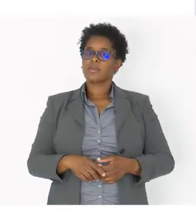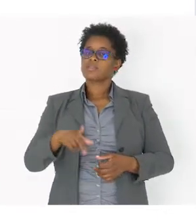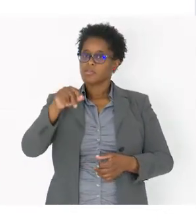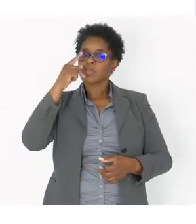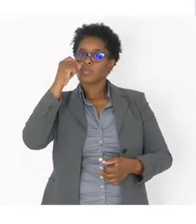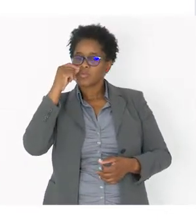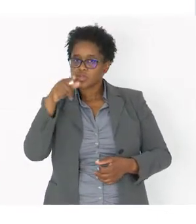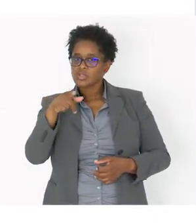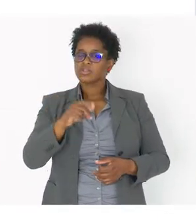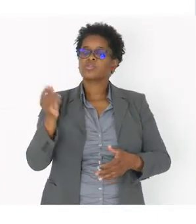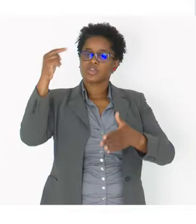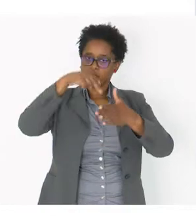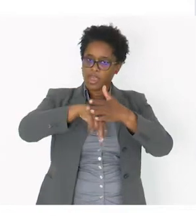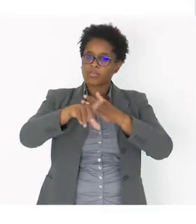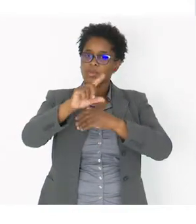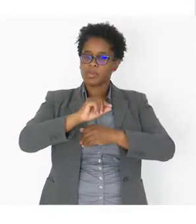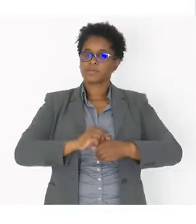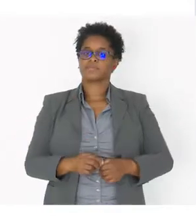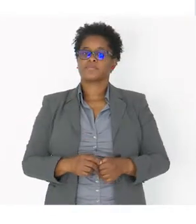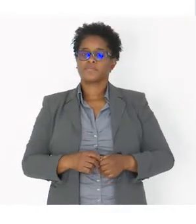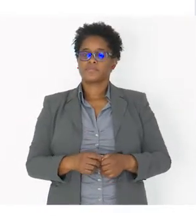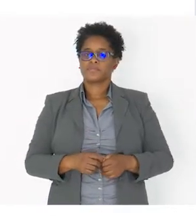masculino, interno.